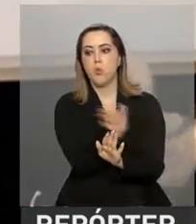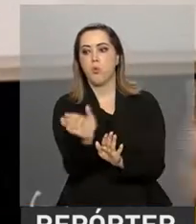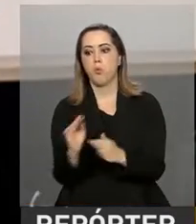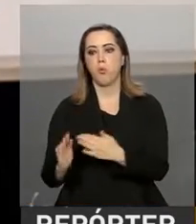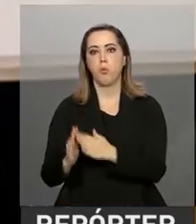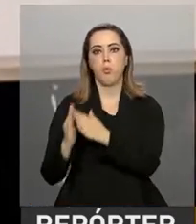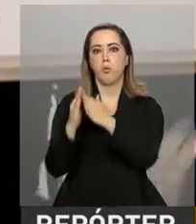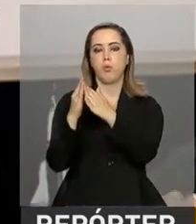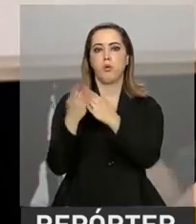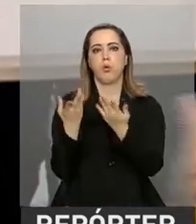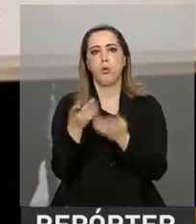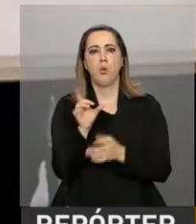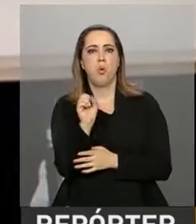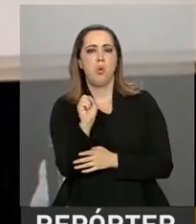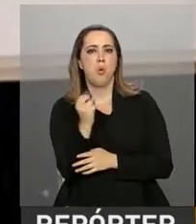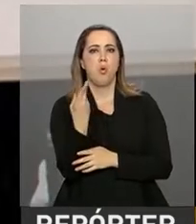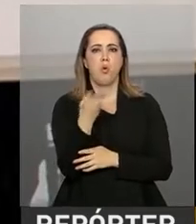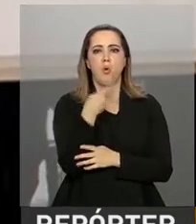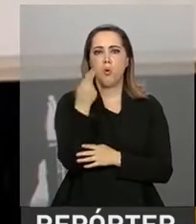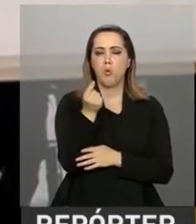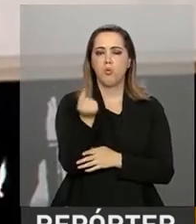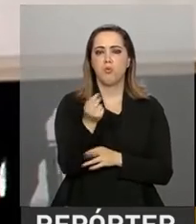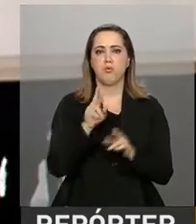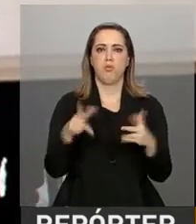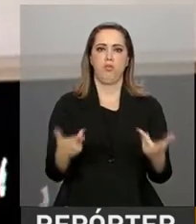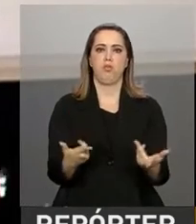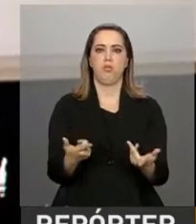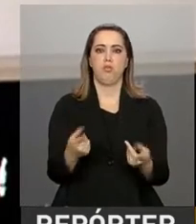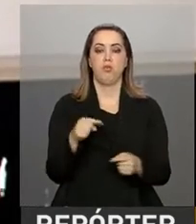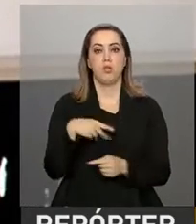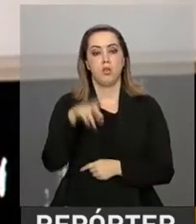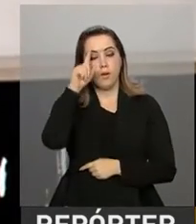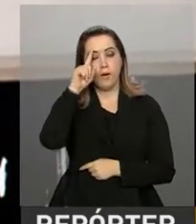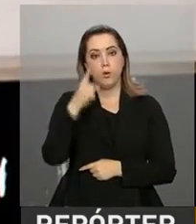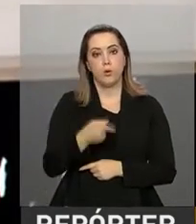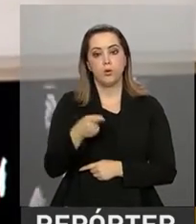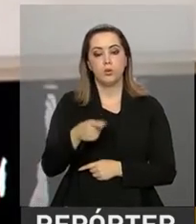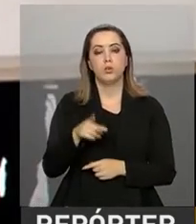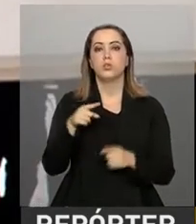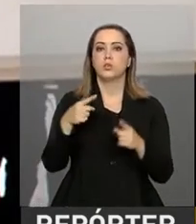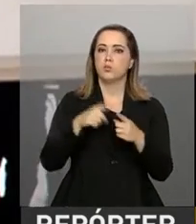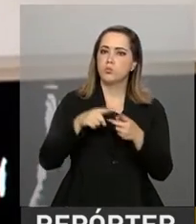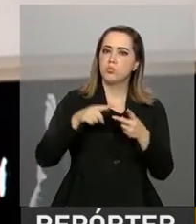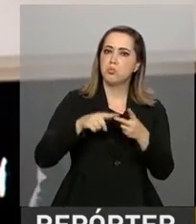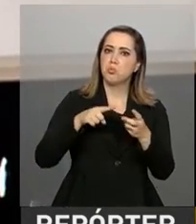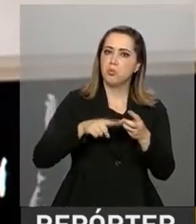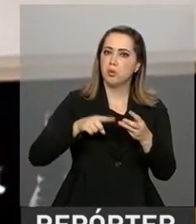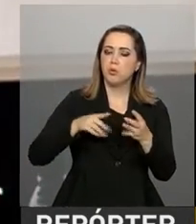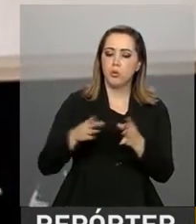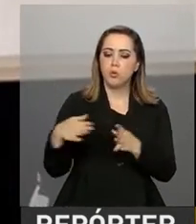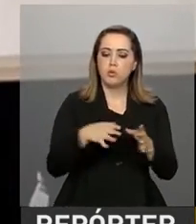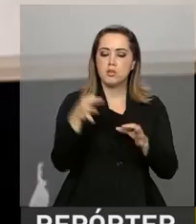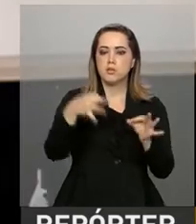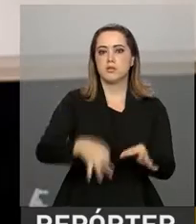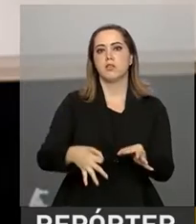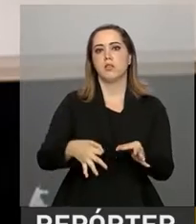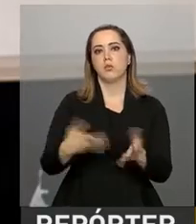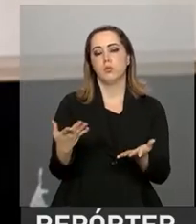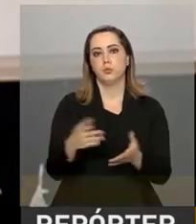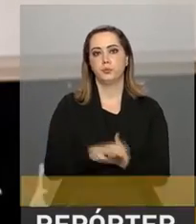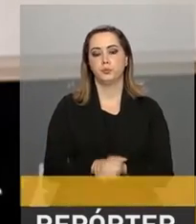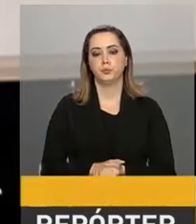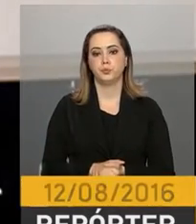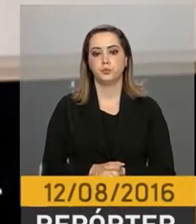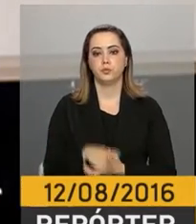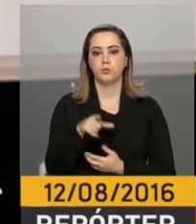induzir ou deduzir diferente. A ordem é, patrulhem estas e estas vias, circulem por estas e estas vias. O que você indica é